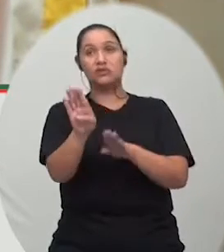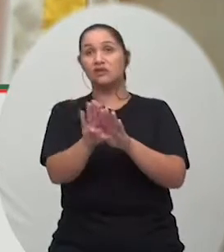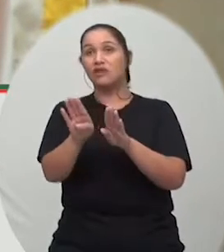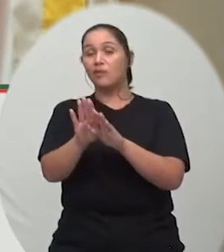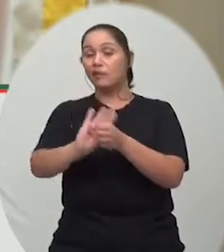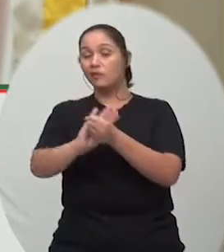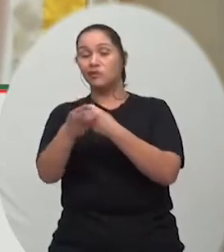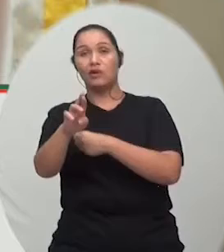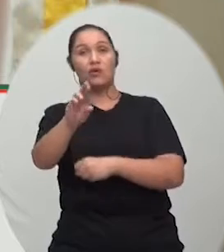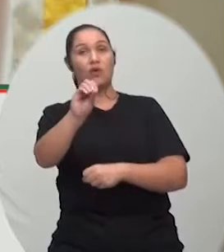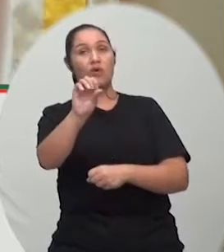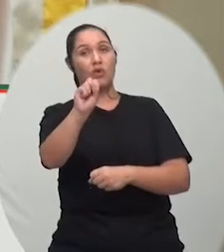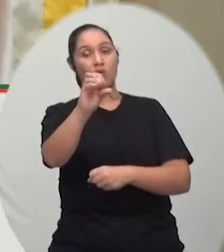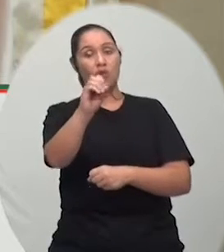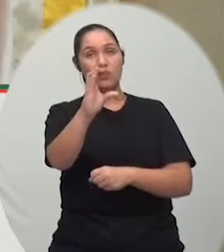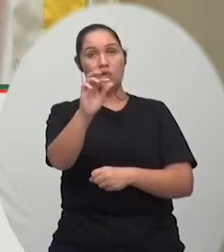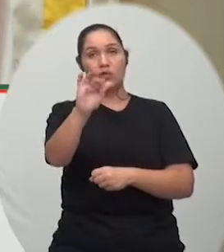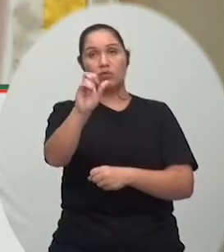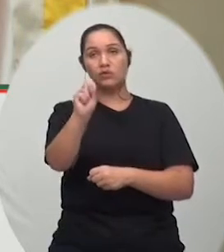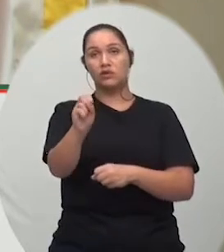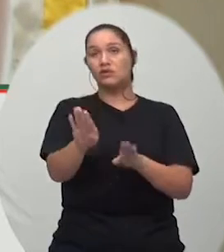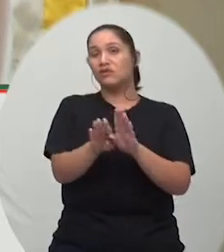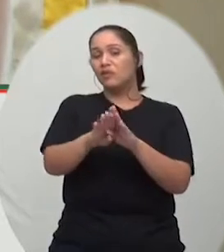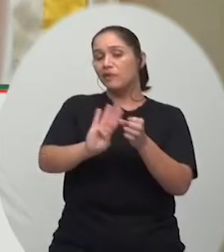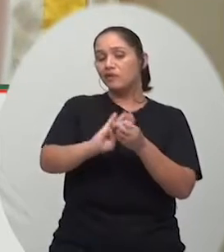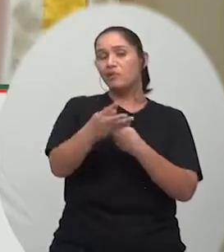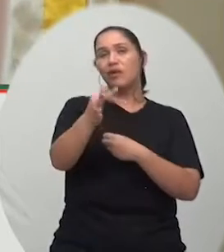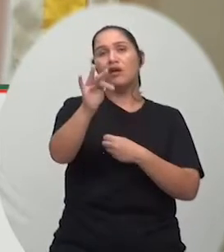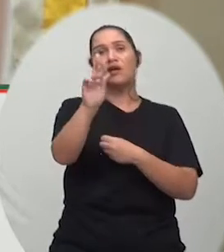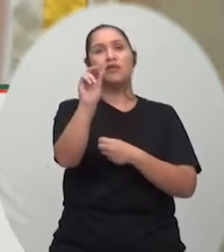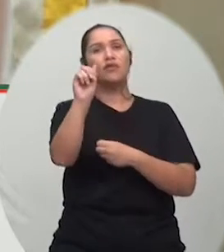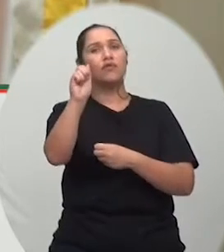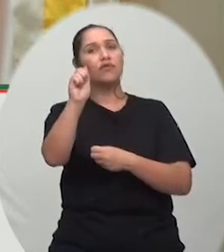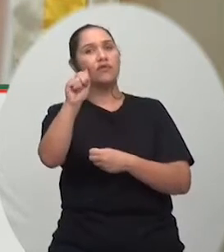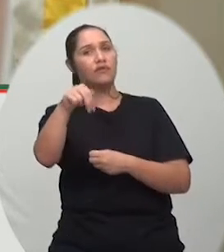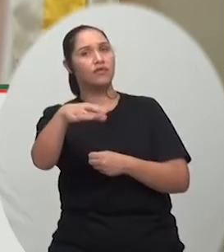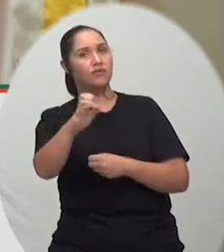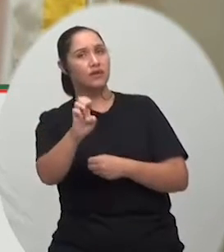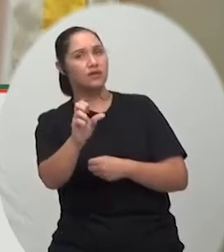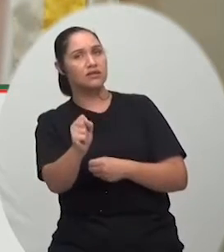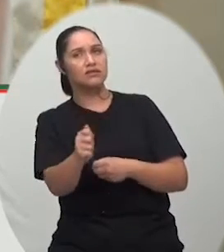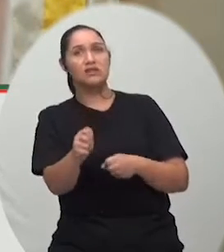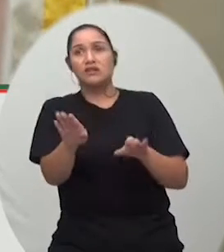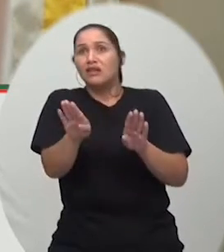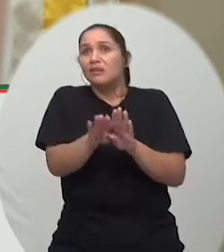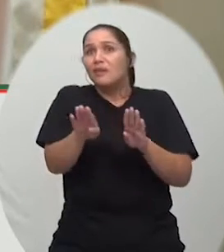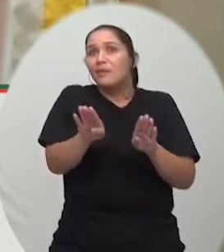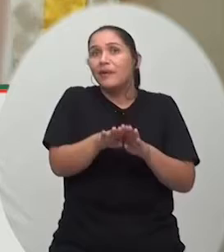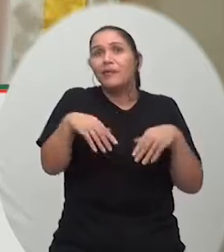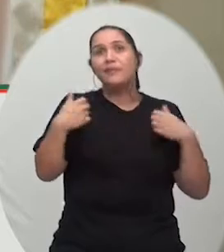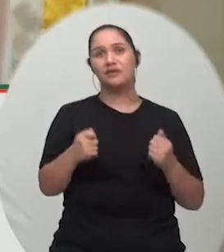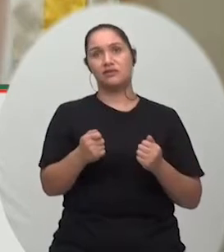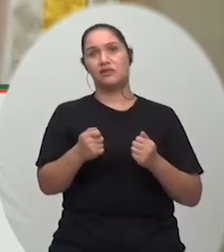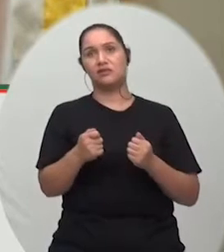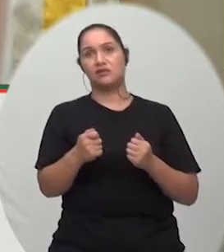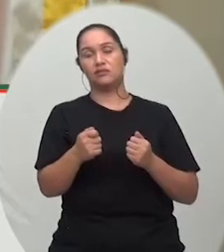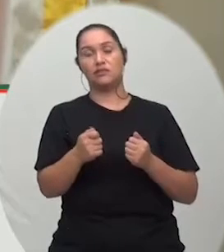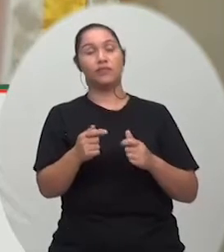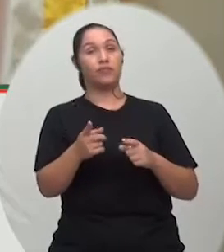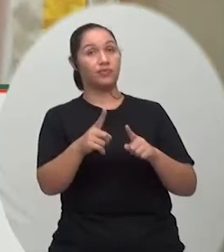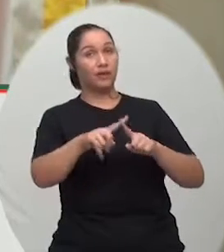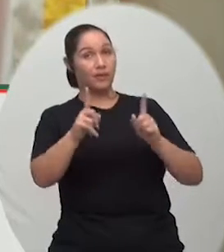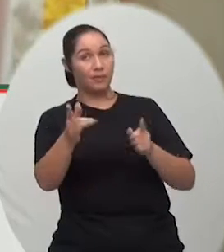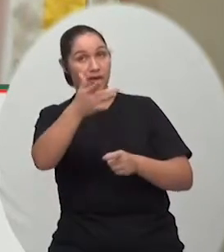Vosocris, algumas ruas do bairro da Francesa, isso é o centro do Criciúma. E as pessoas que nos têm